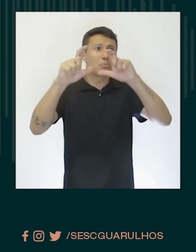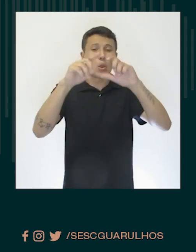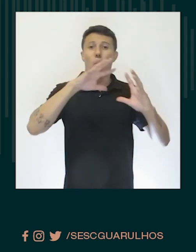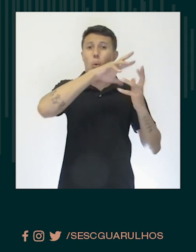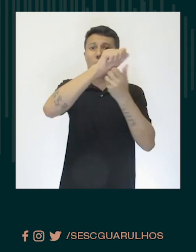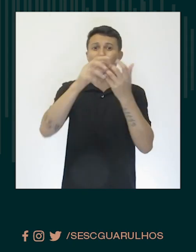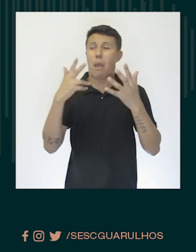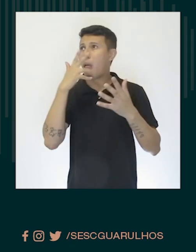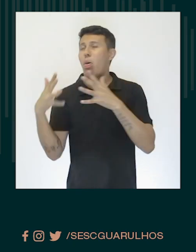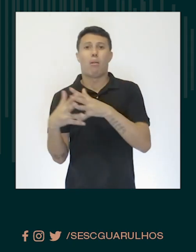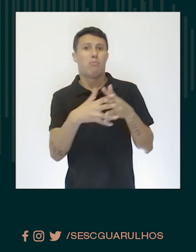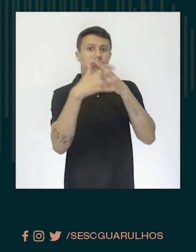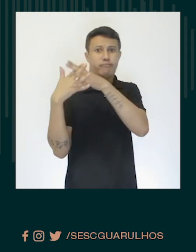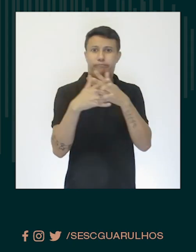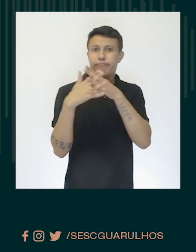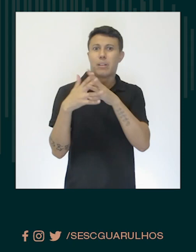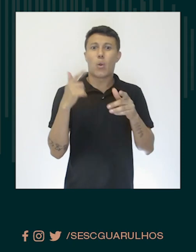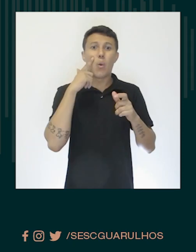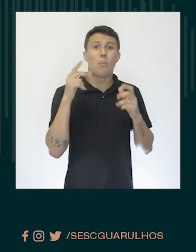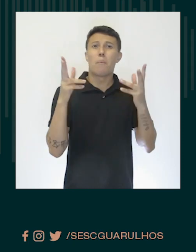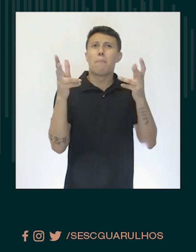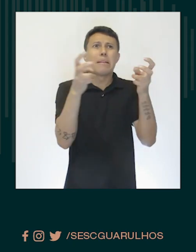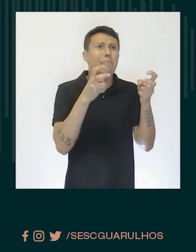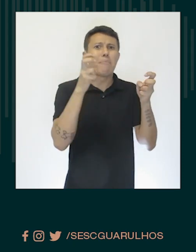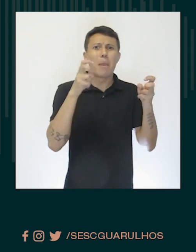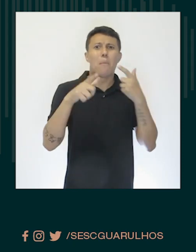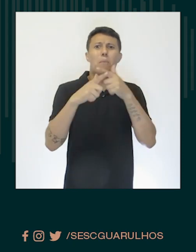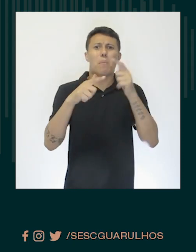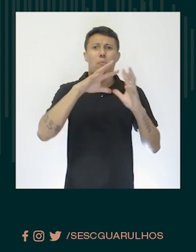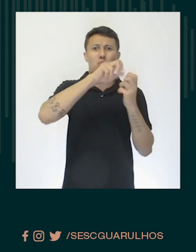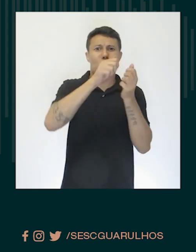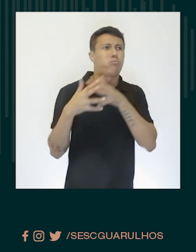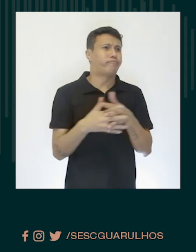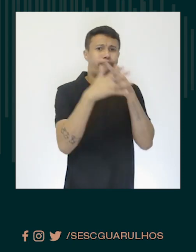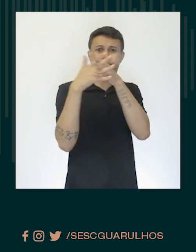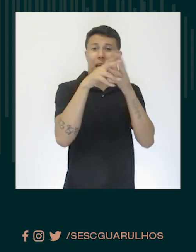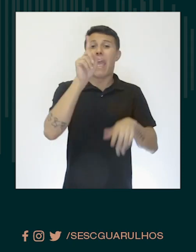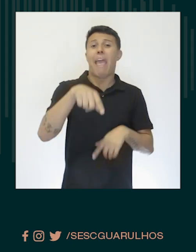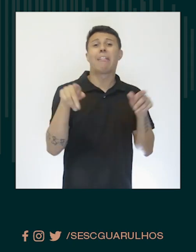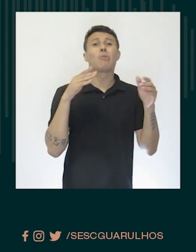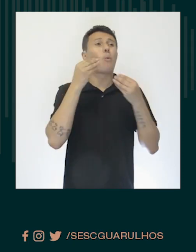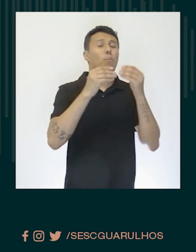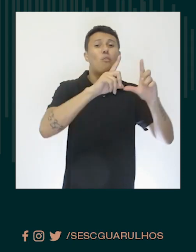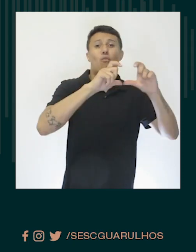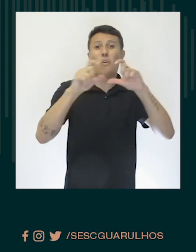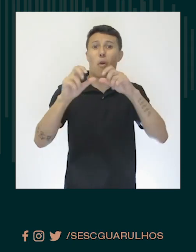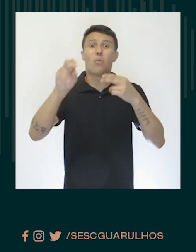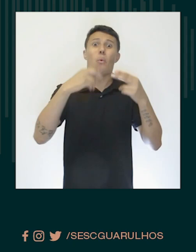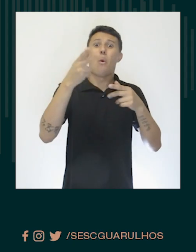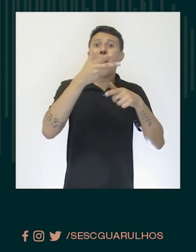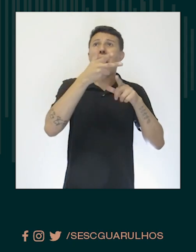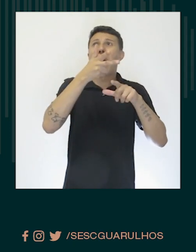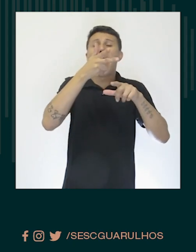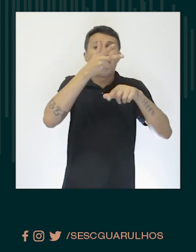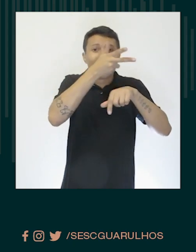gente percebe que o mundo tá em chamas através de fotografia, seja num noticiário ou um vídeo, né, mas, ou se